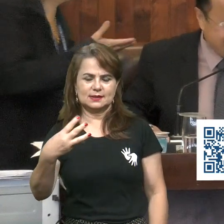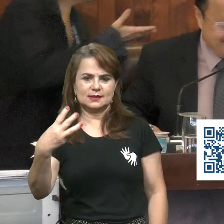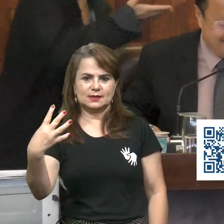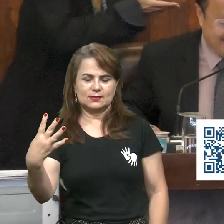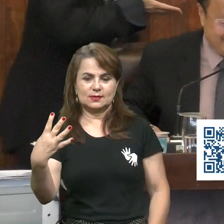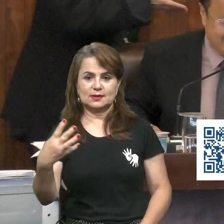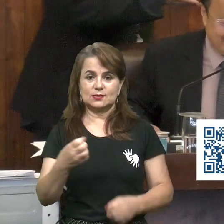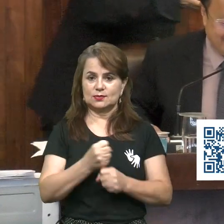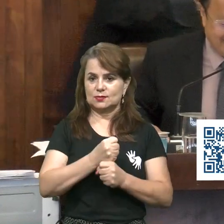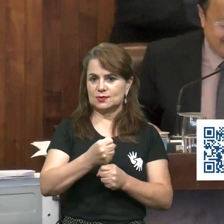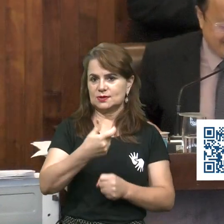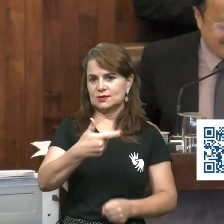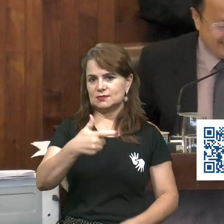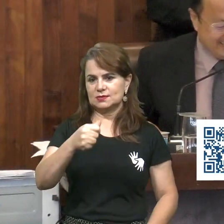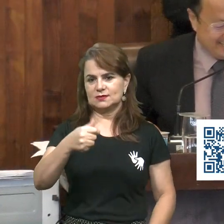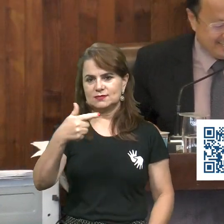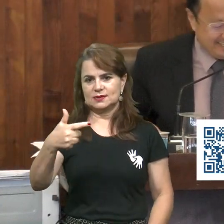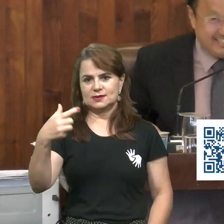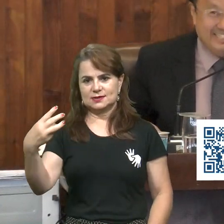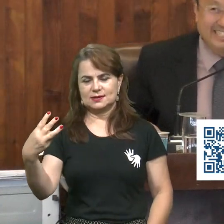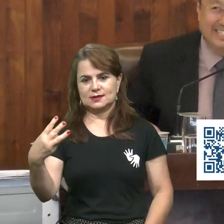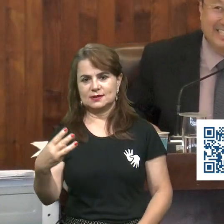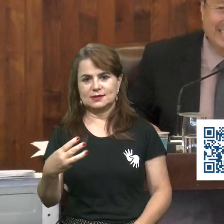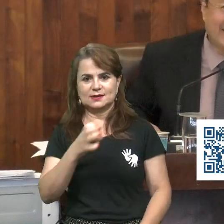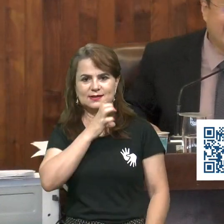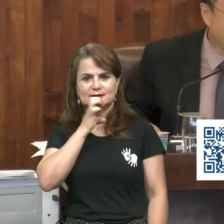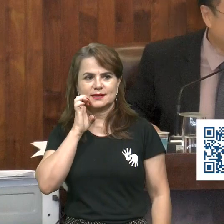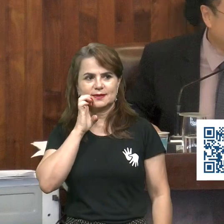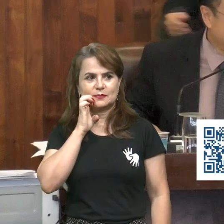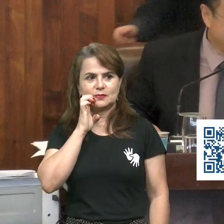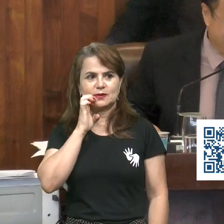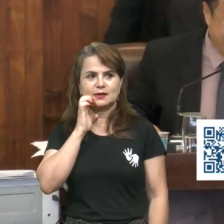1834/2023, vereador doutor Hélio Jeca.